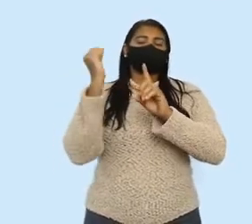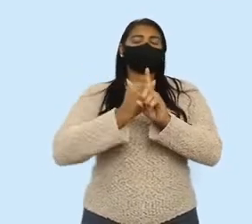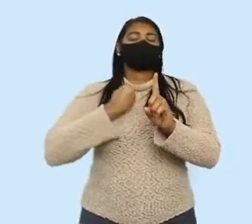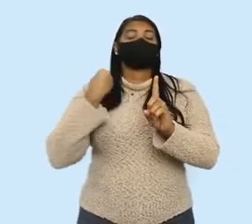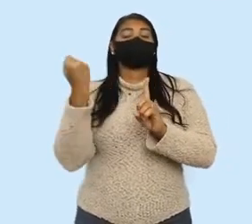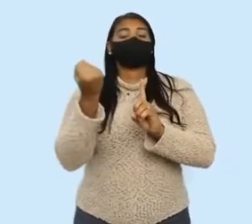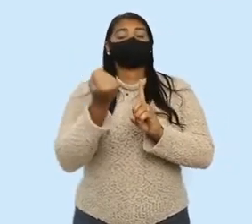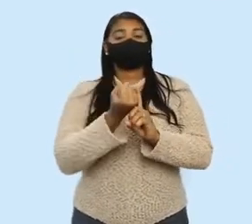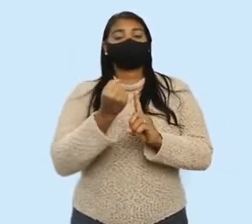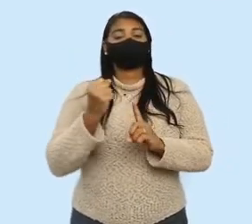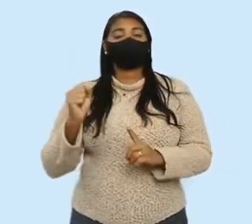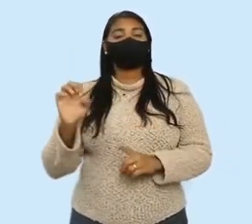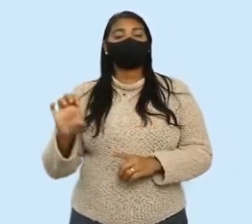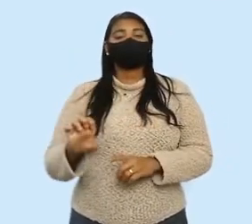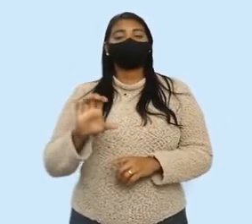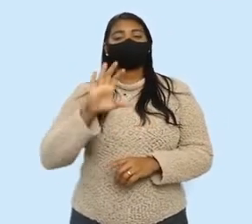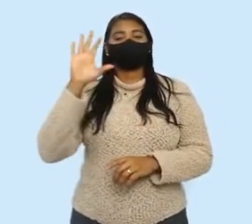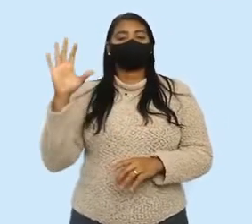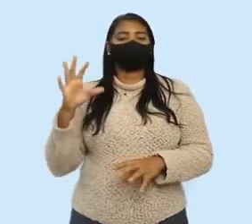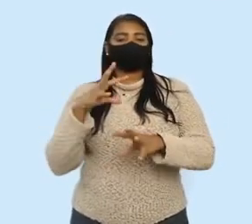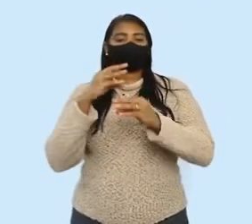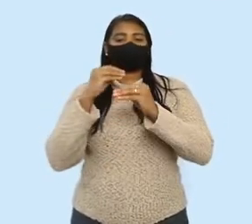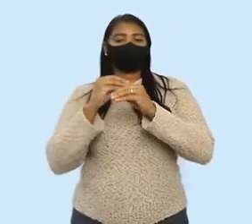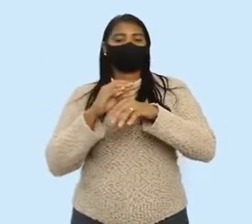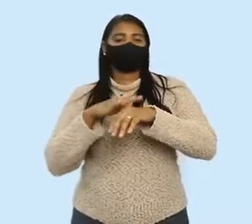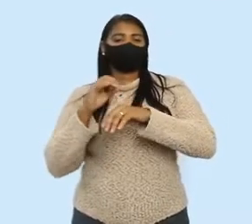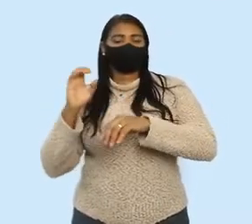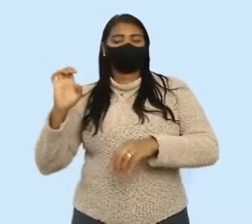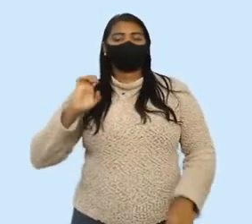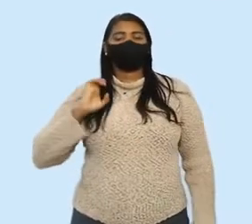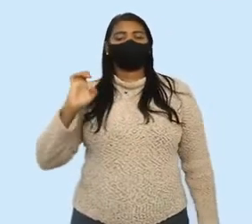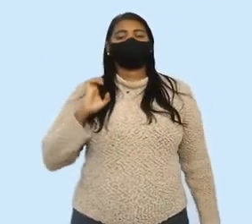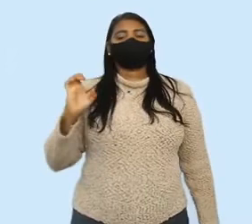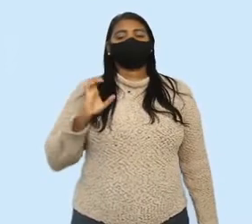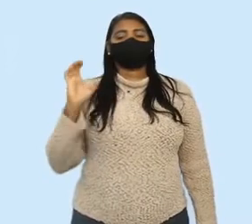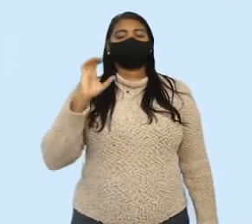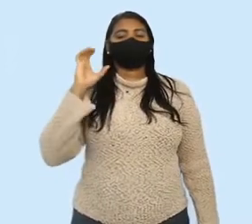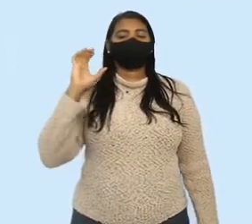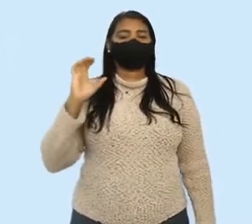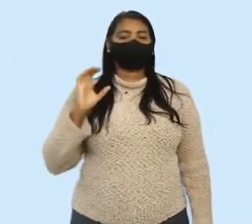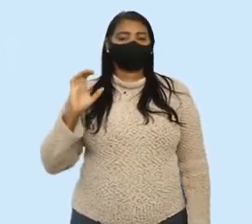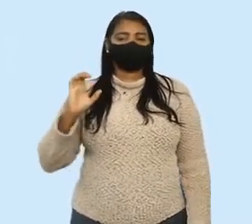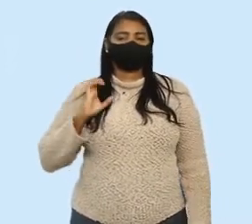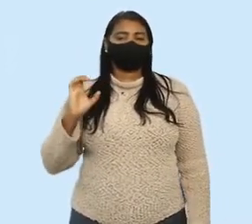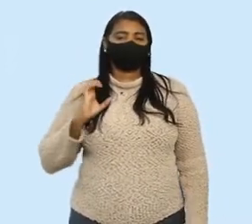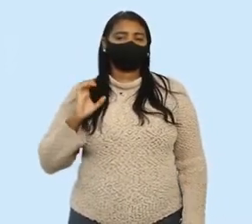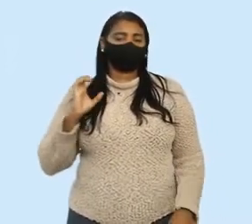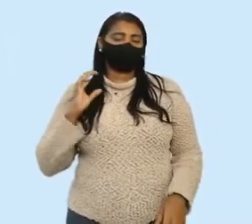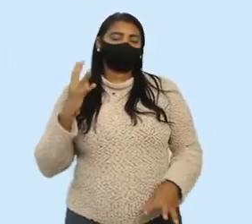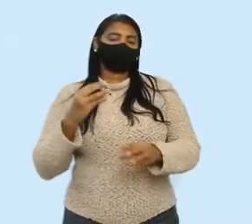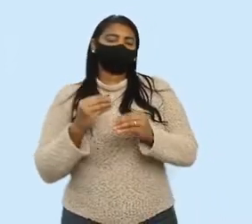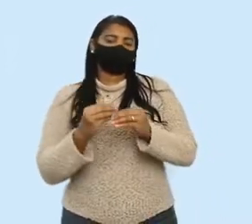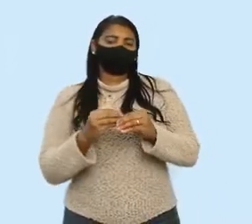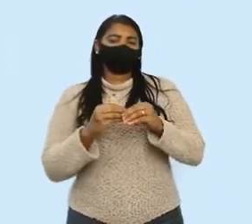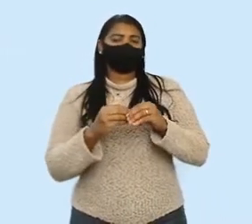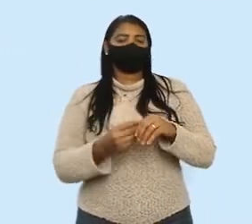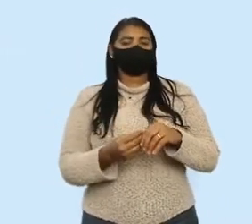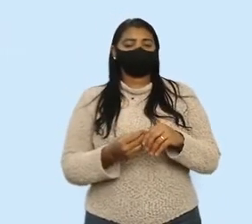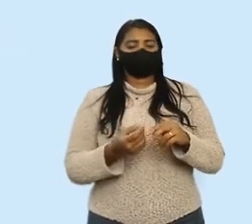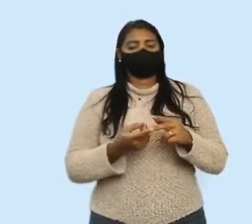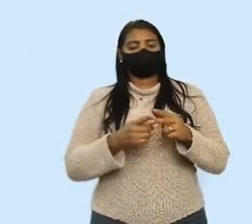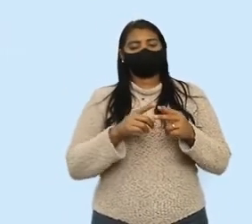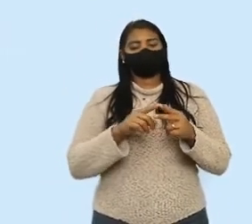sociedade europeia da época, né, que vamos chamar de burguesia, mas muito ligado à sua atividade ao